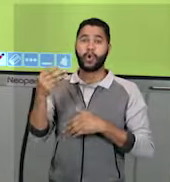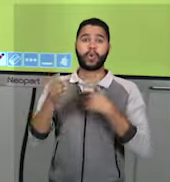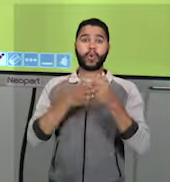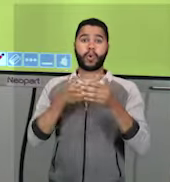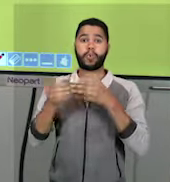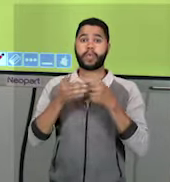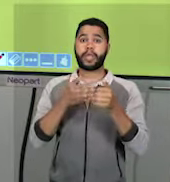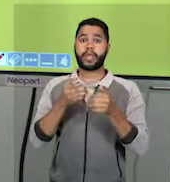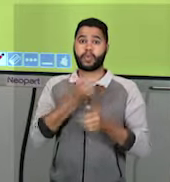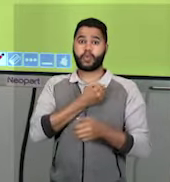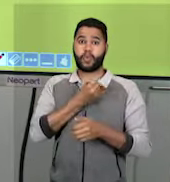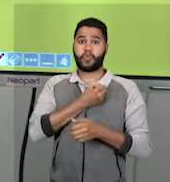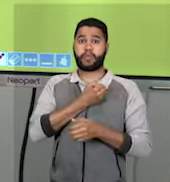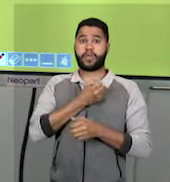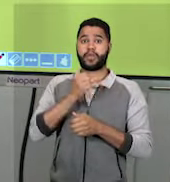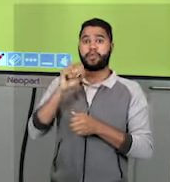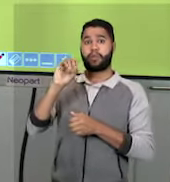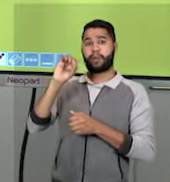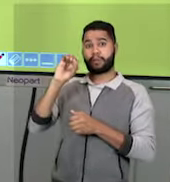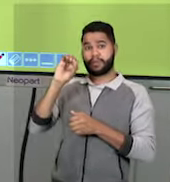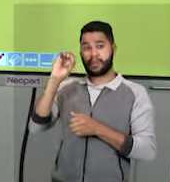0 é igual a 1.